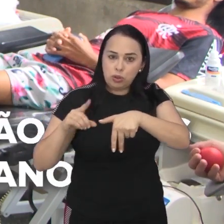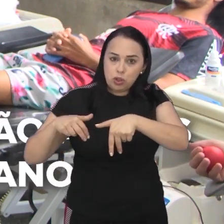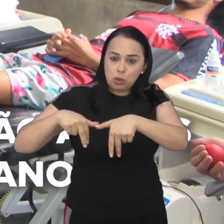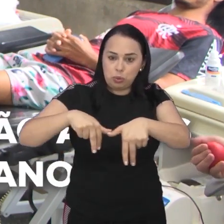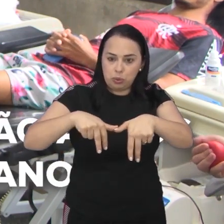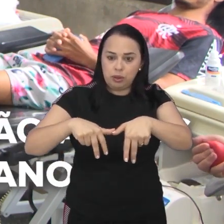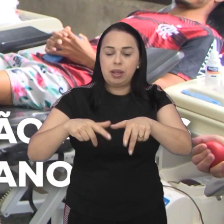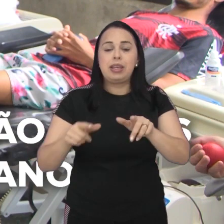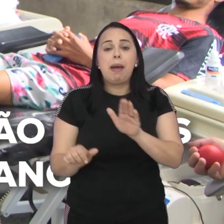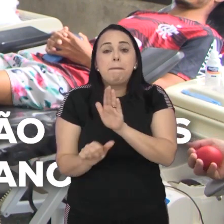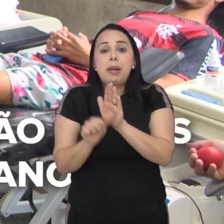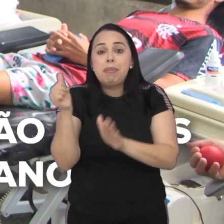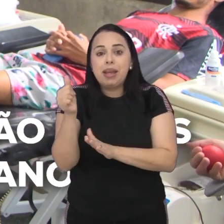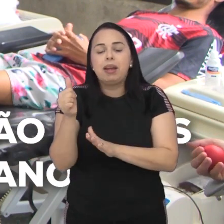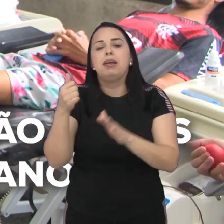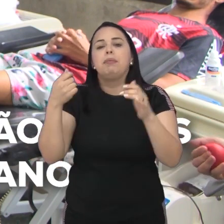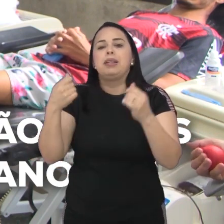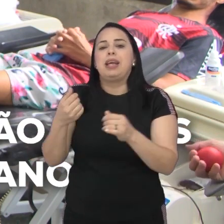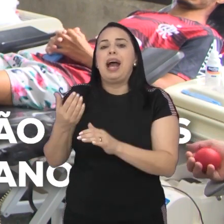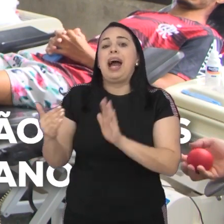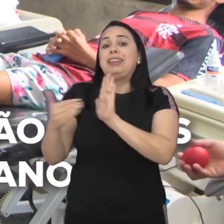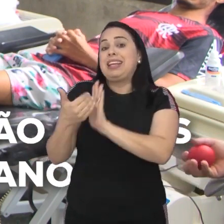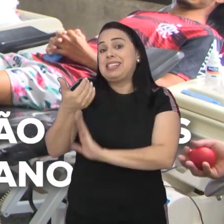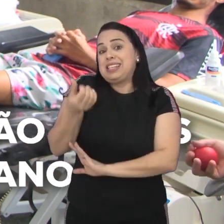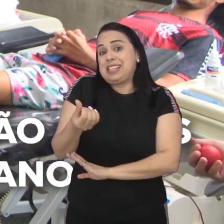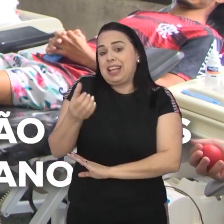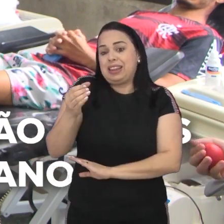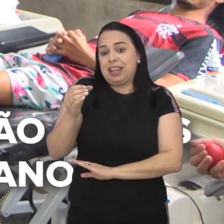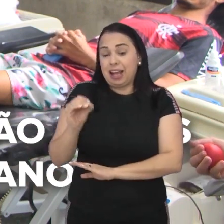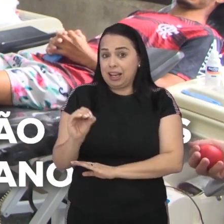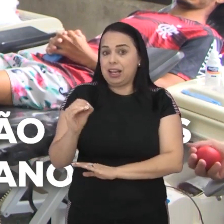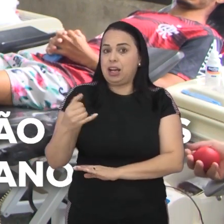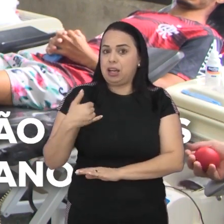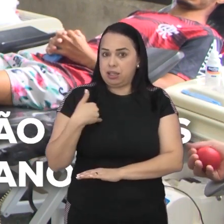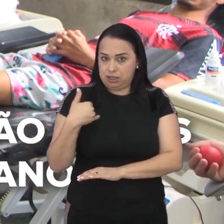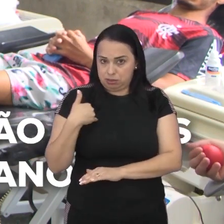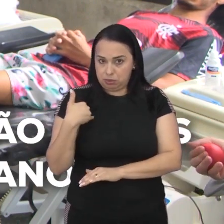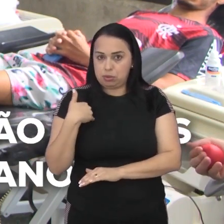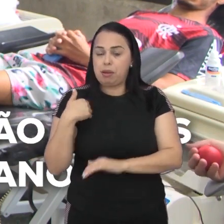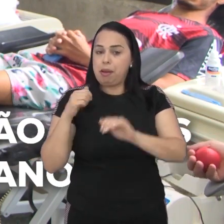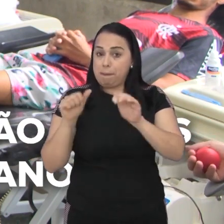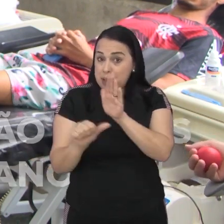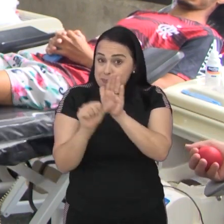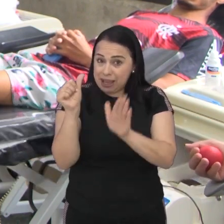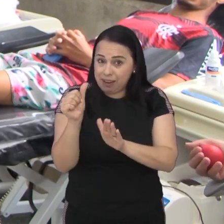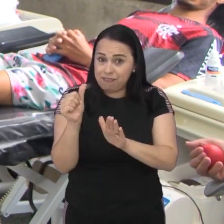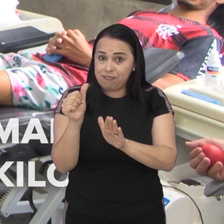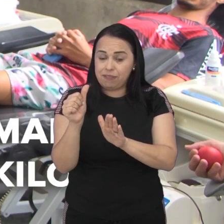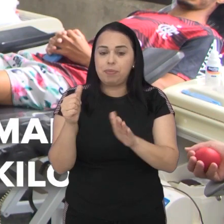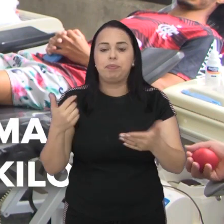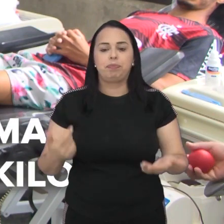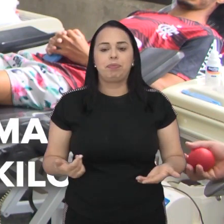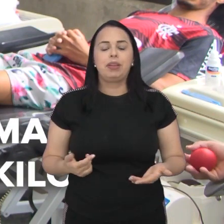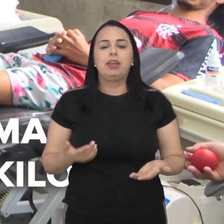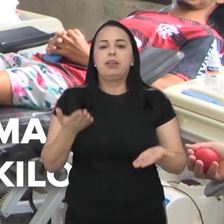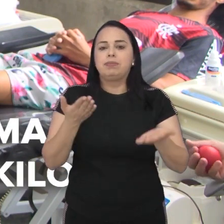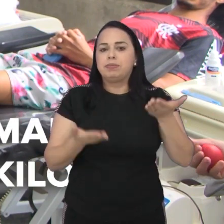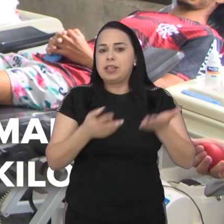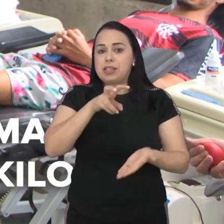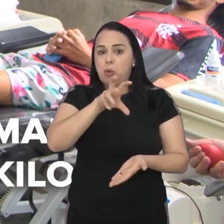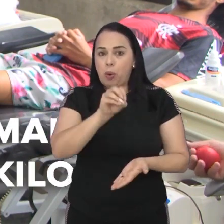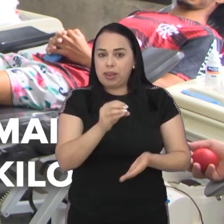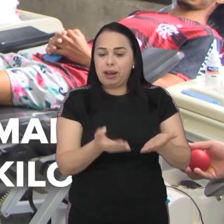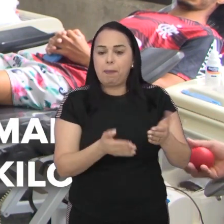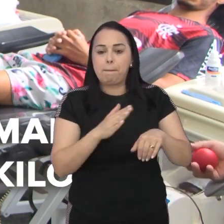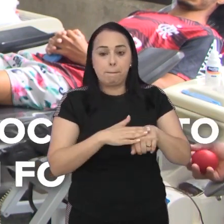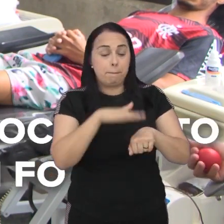doação pode ser feita até os 60 anos. Portanto, até 69 é para aqueles que já são doadores. Além disso, a pessoa deve pesar mais